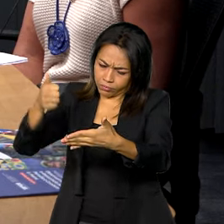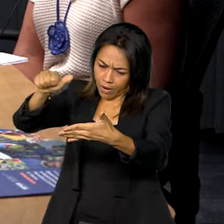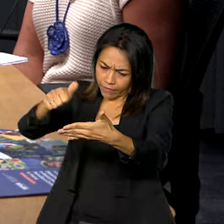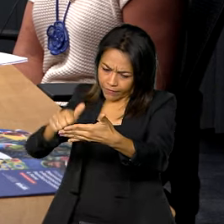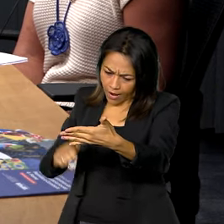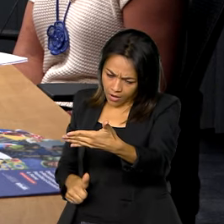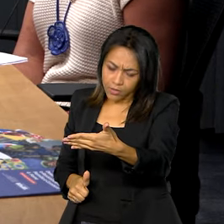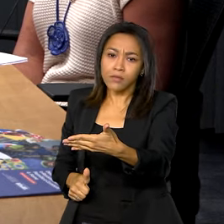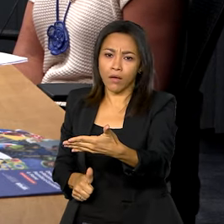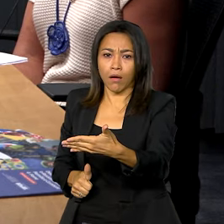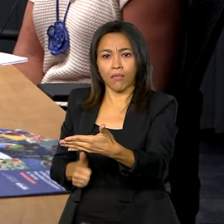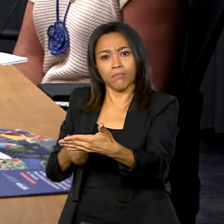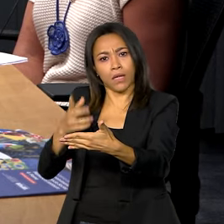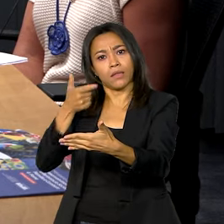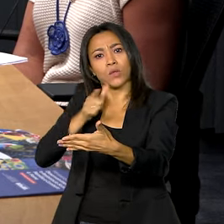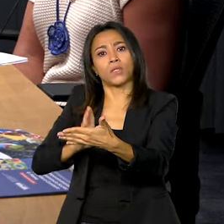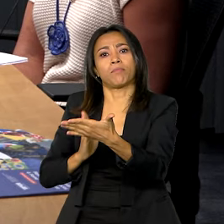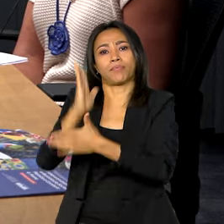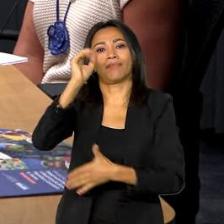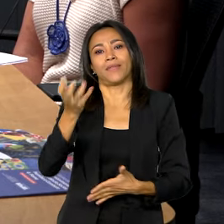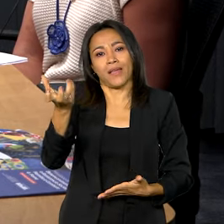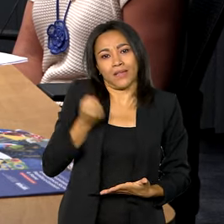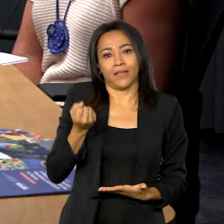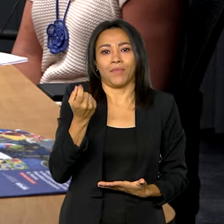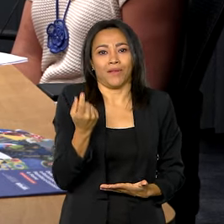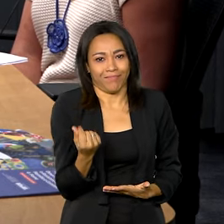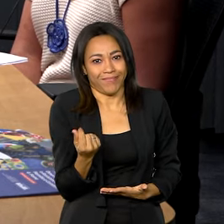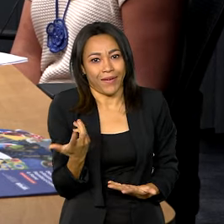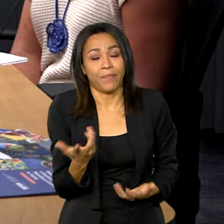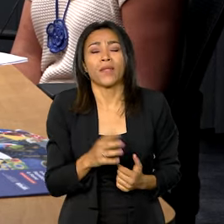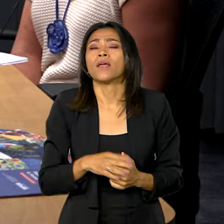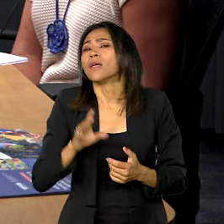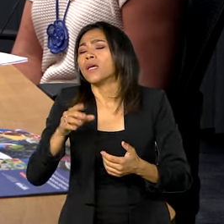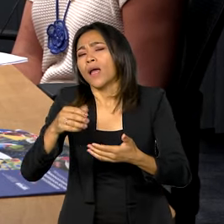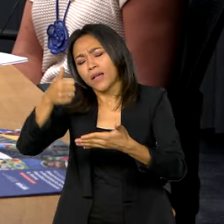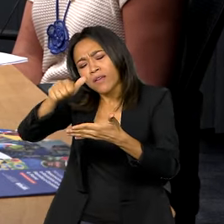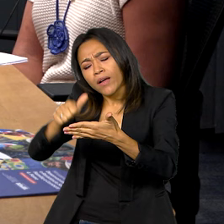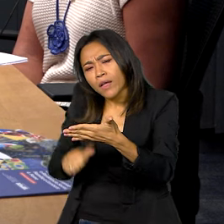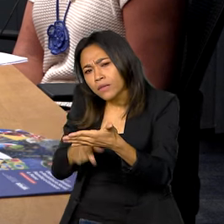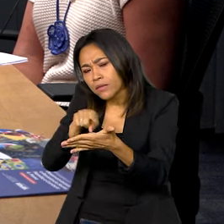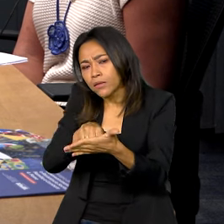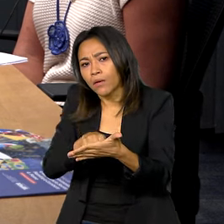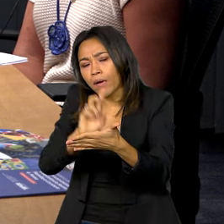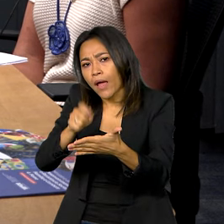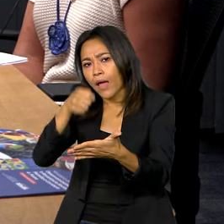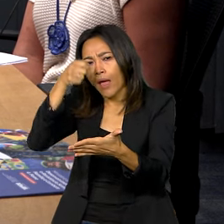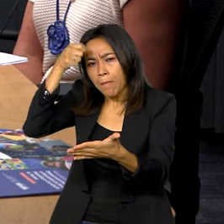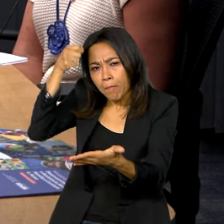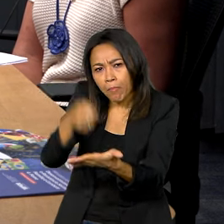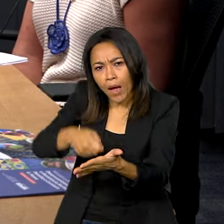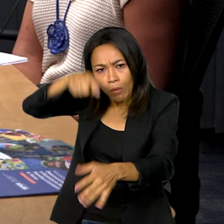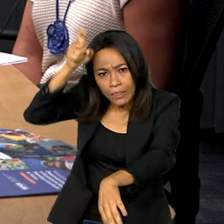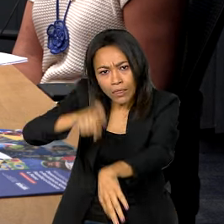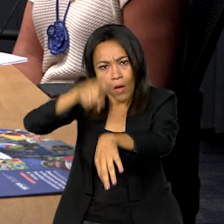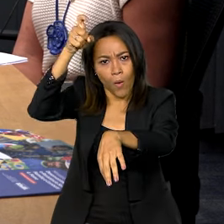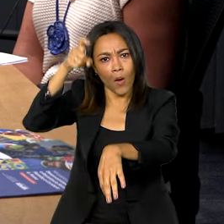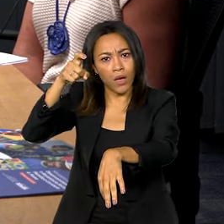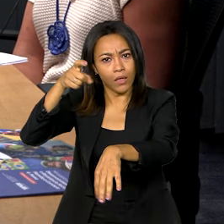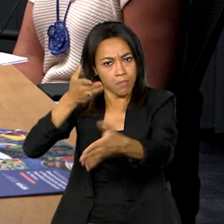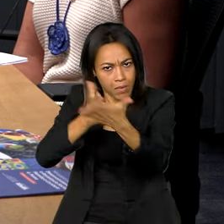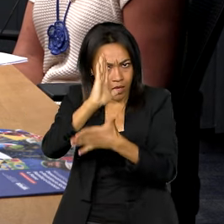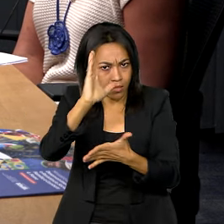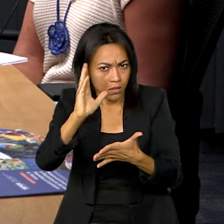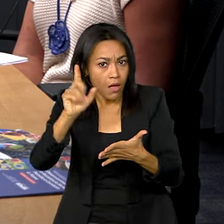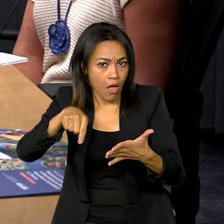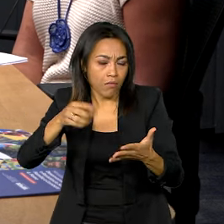elegibilidade né Eu queria que a senhora explicasse se eh após essa elegibilidade os benefícios são pagos automaticamente esses